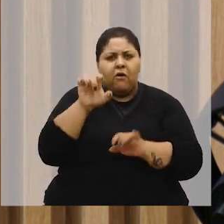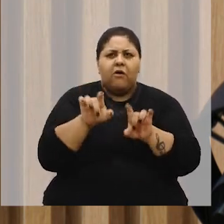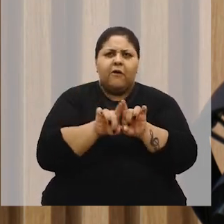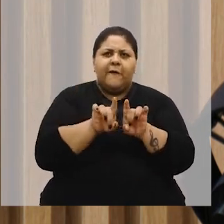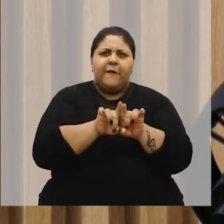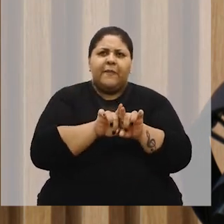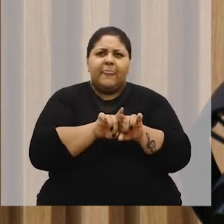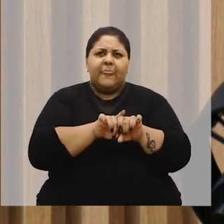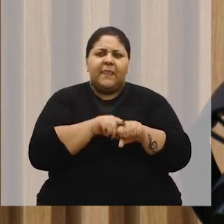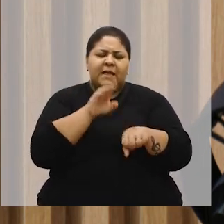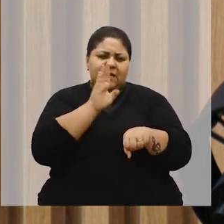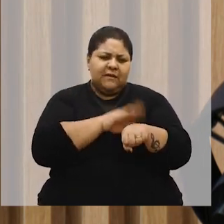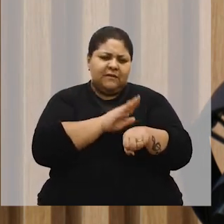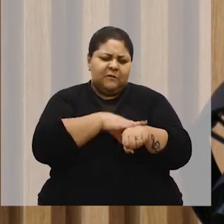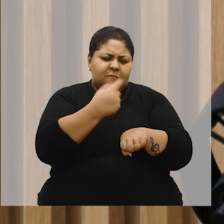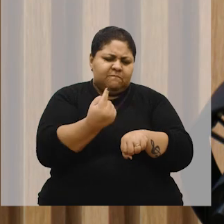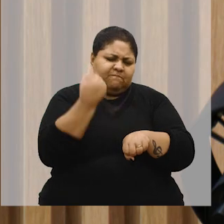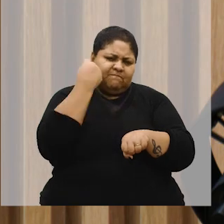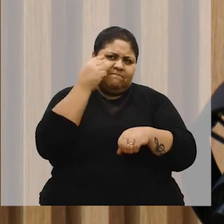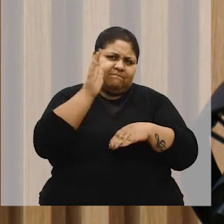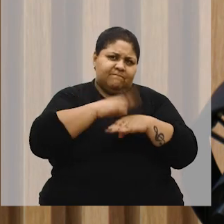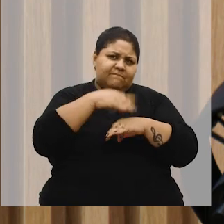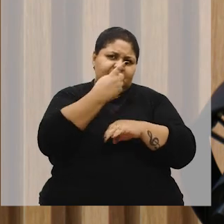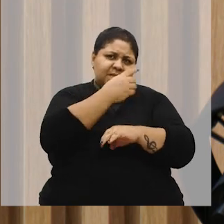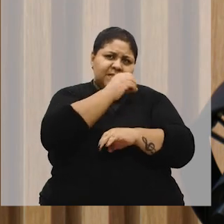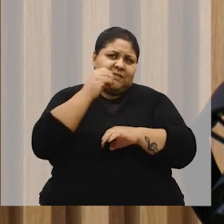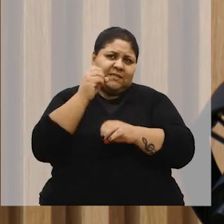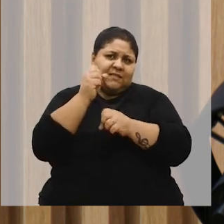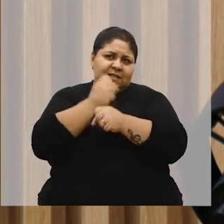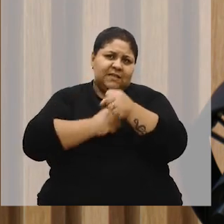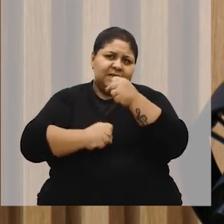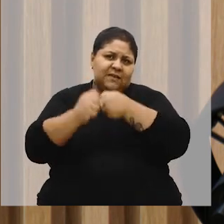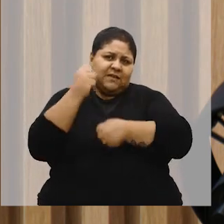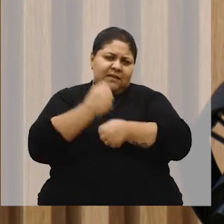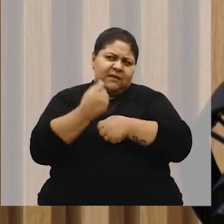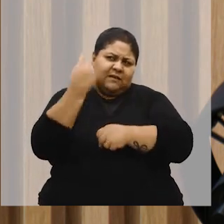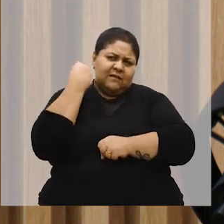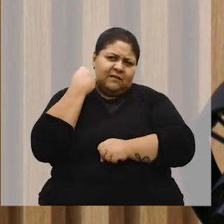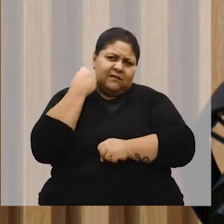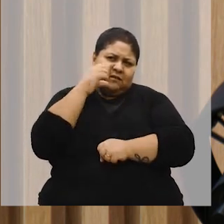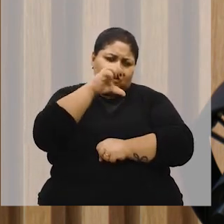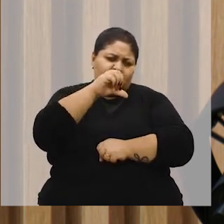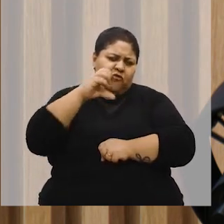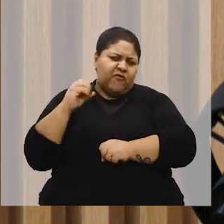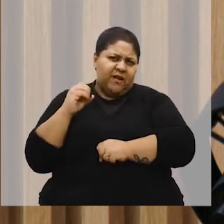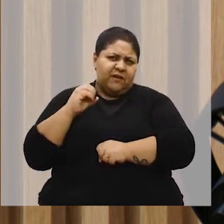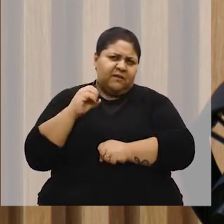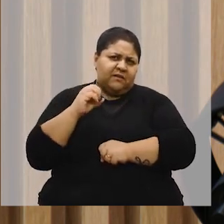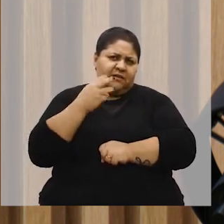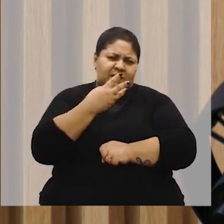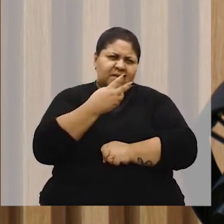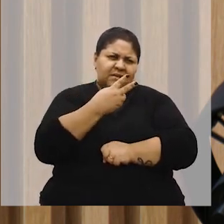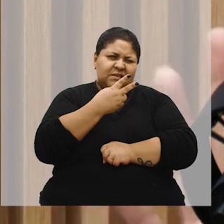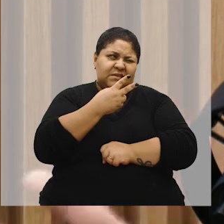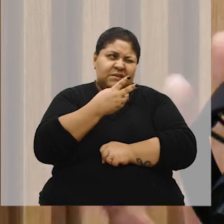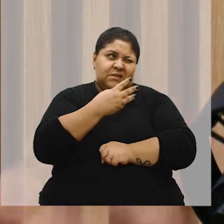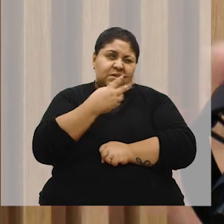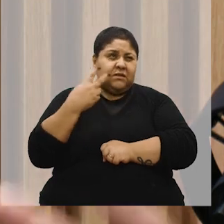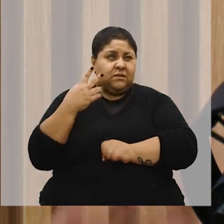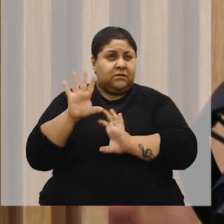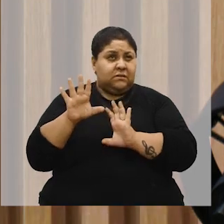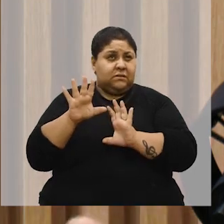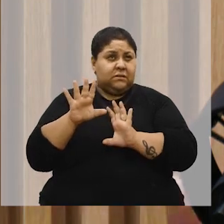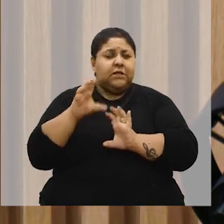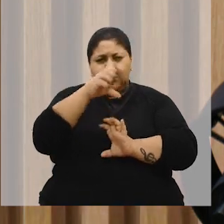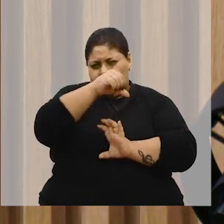naquele momento, né, mais de 100 anos atrás, né, quase, não, 90 anos, 32, vamos